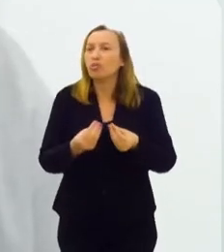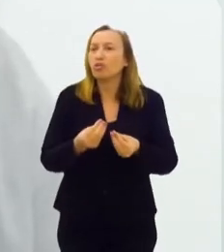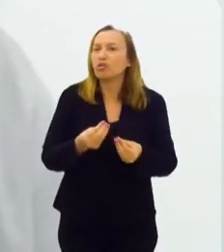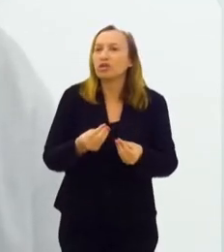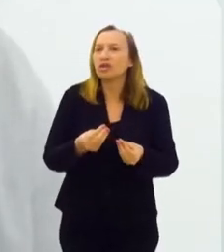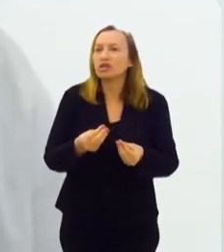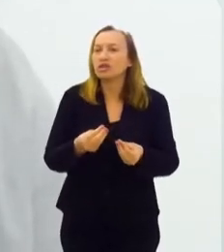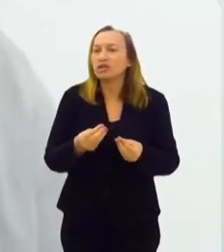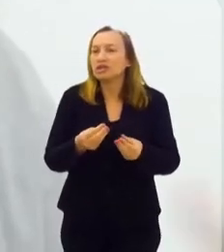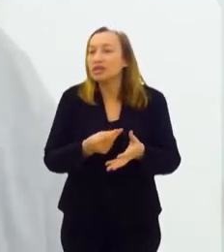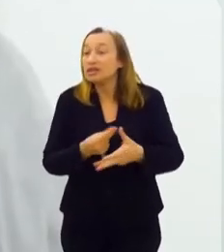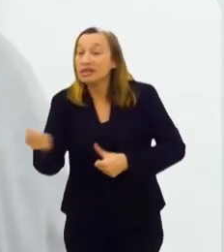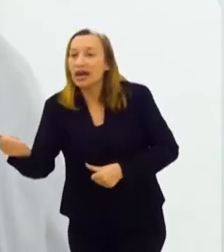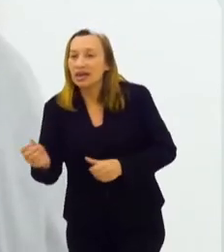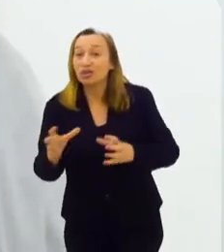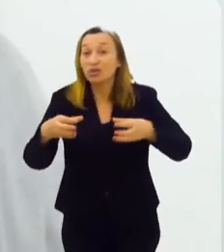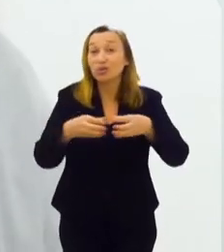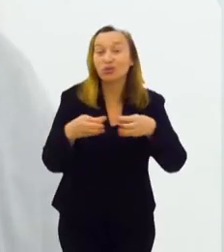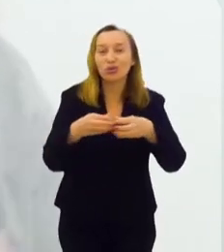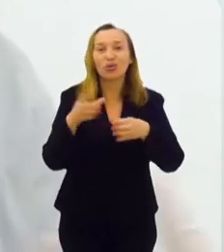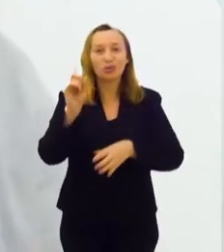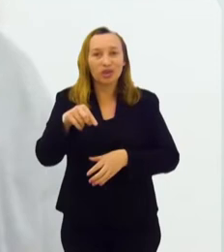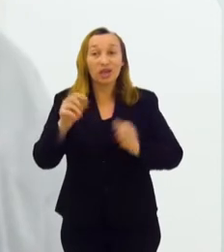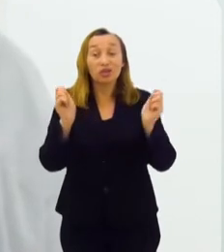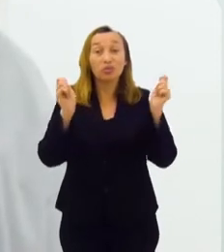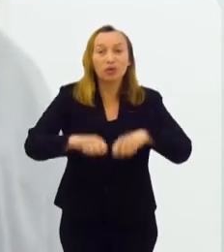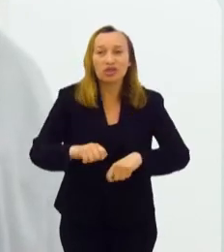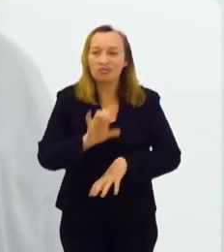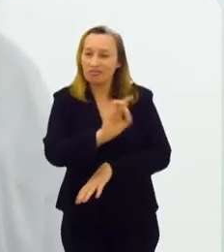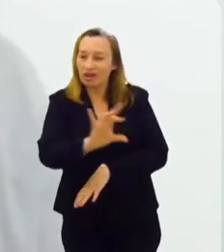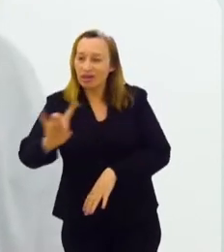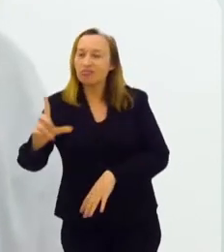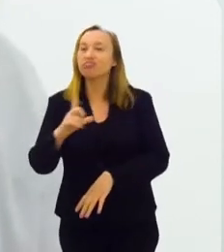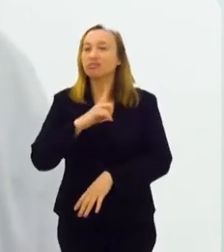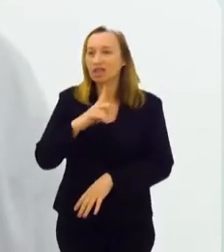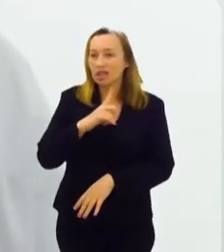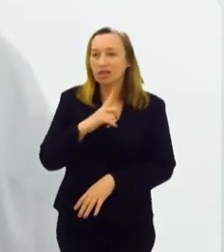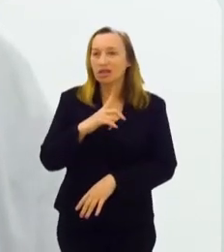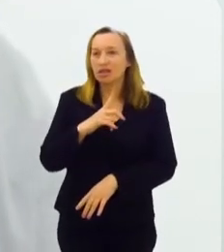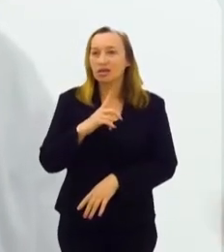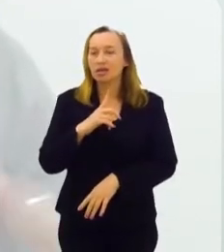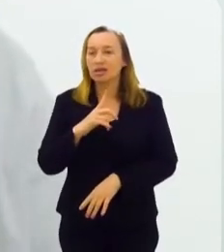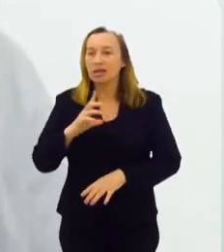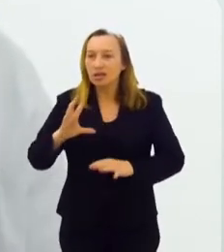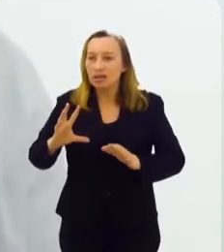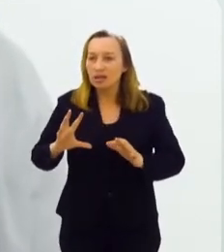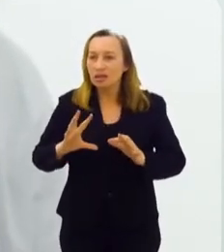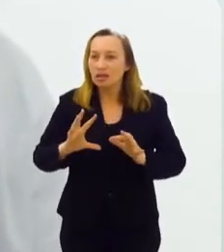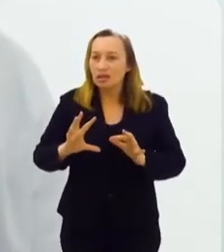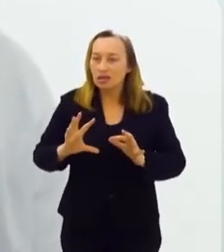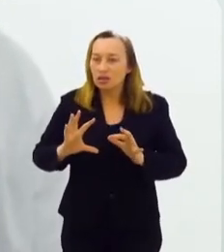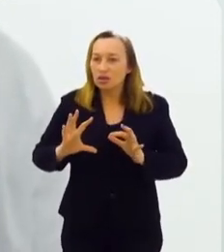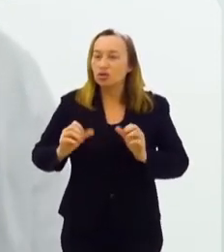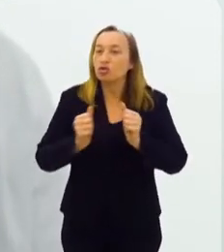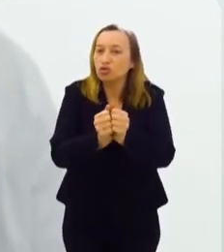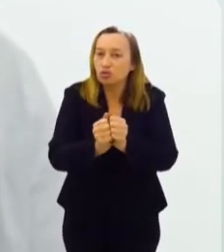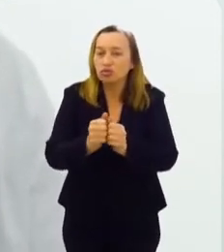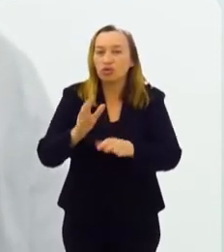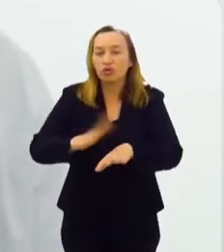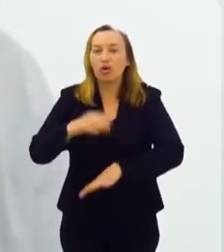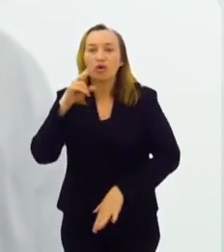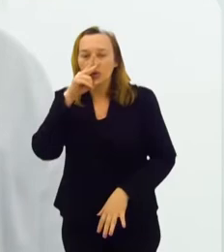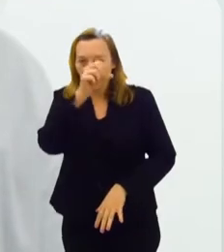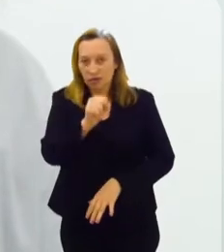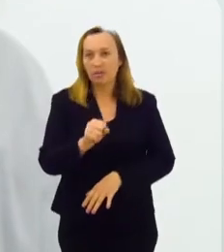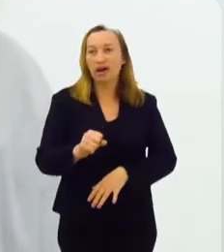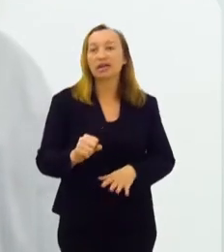dá para a gente fugir da coletividade, né, do potencial que cada um tem, mas se junto fica mais